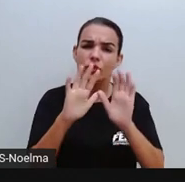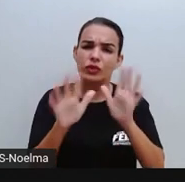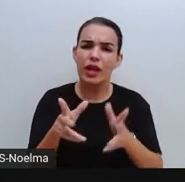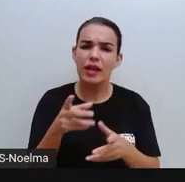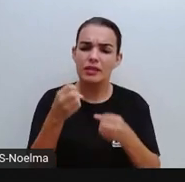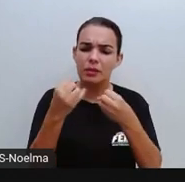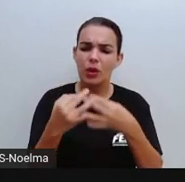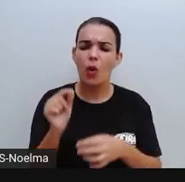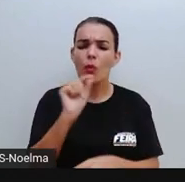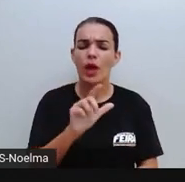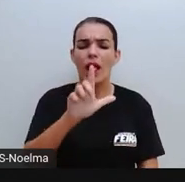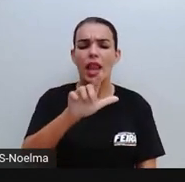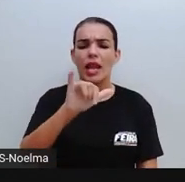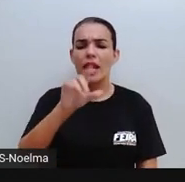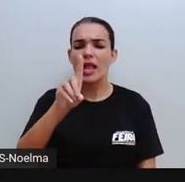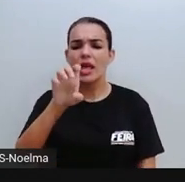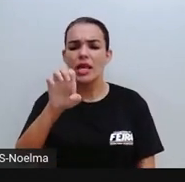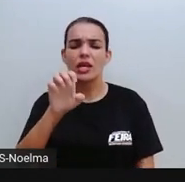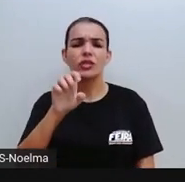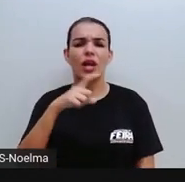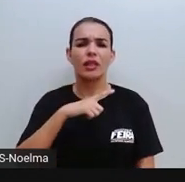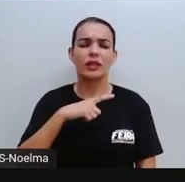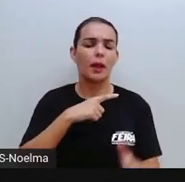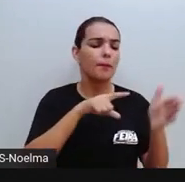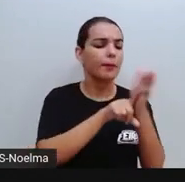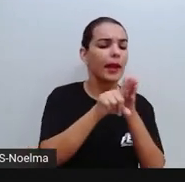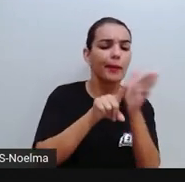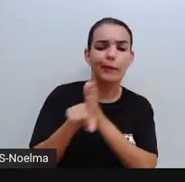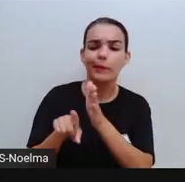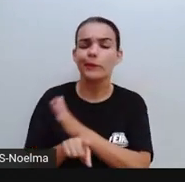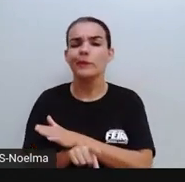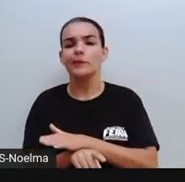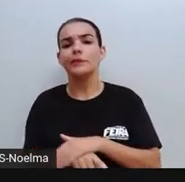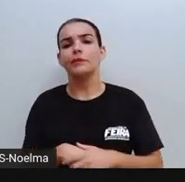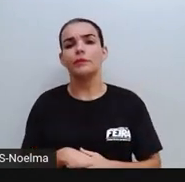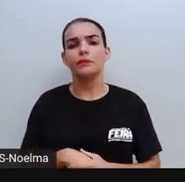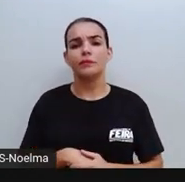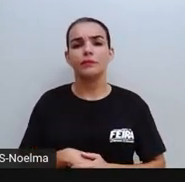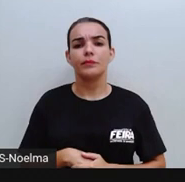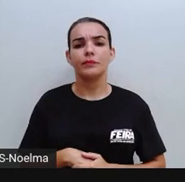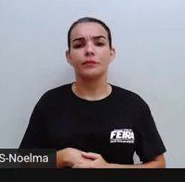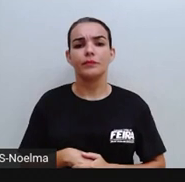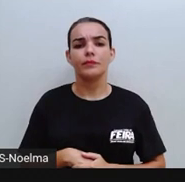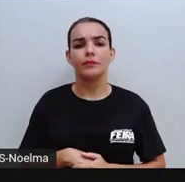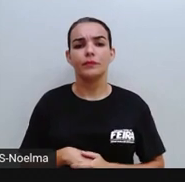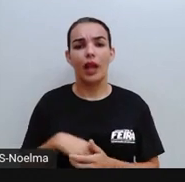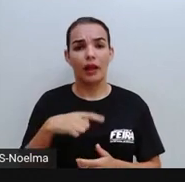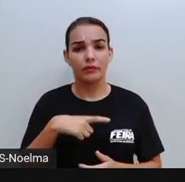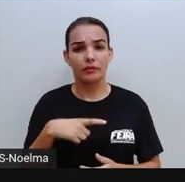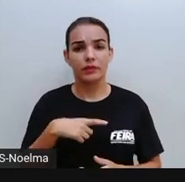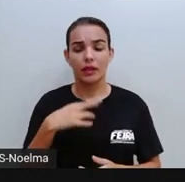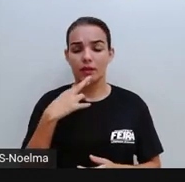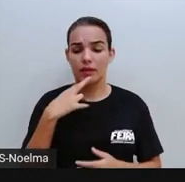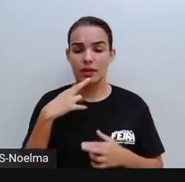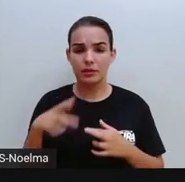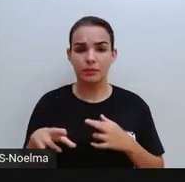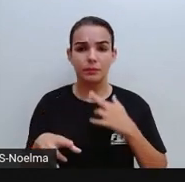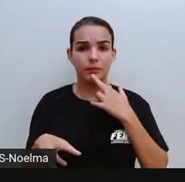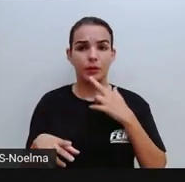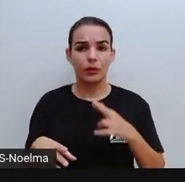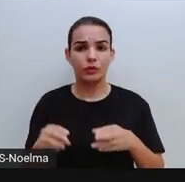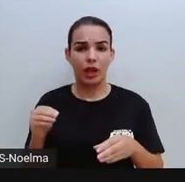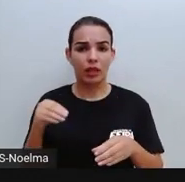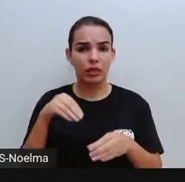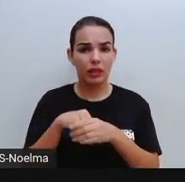lide né que tem as perguntas aí que vão ser respondida bom então